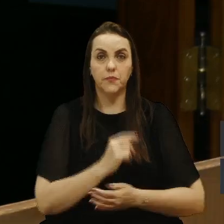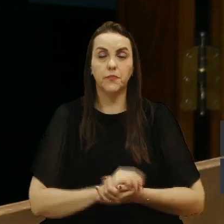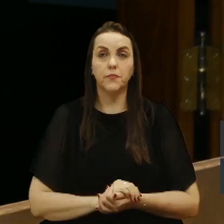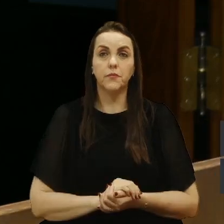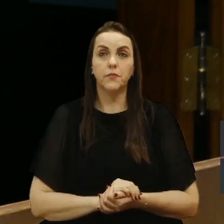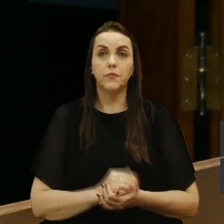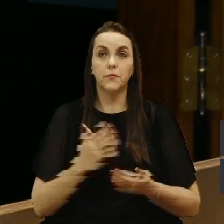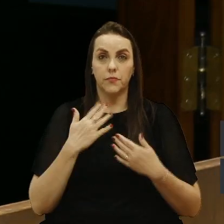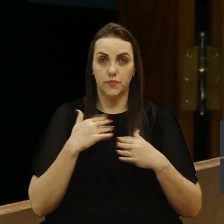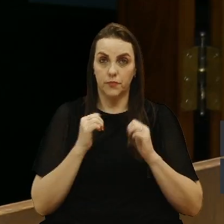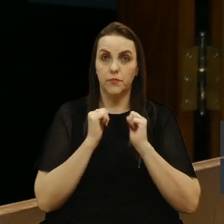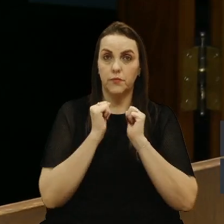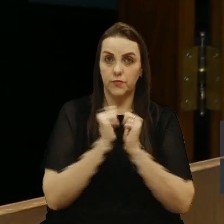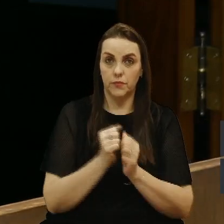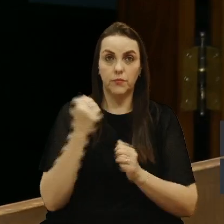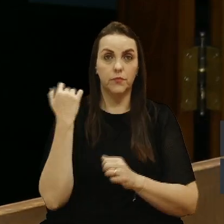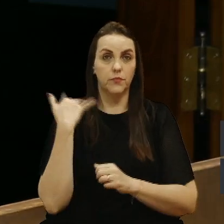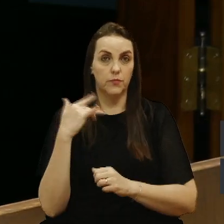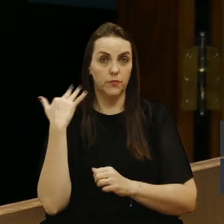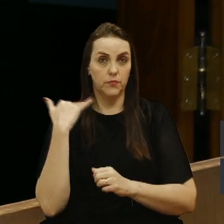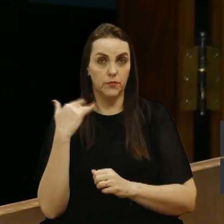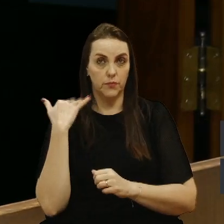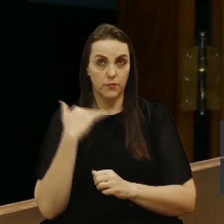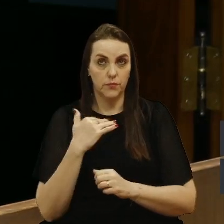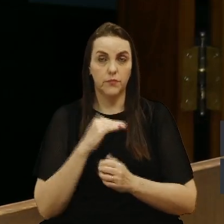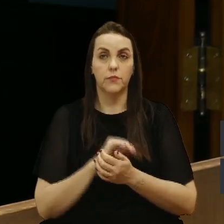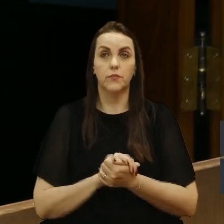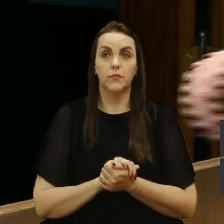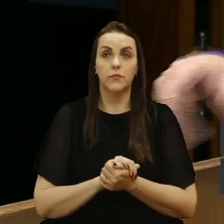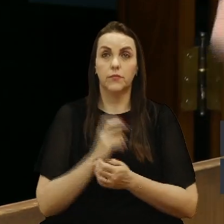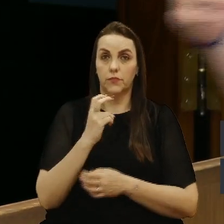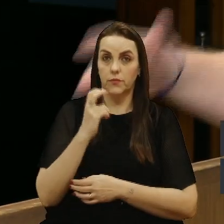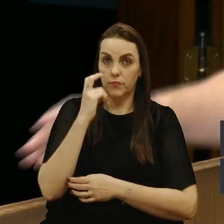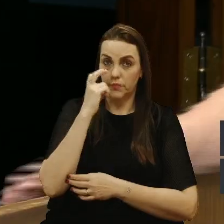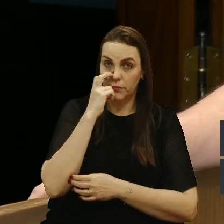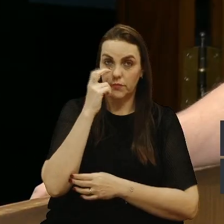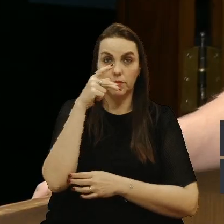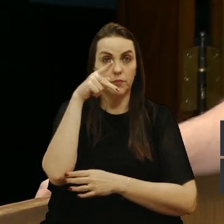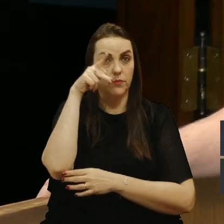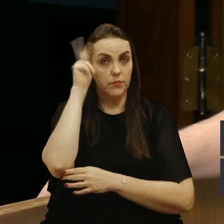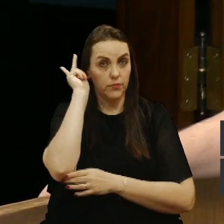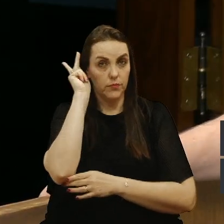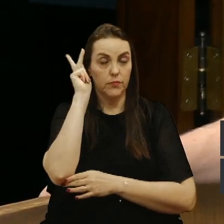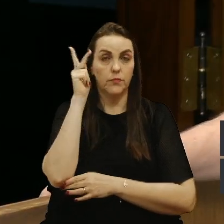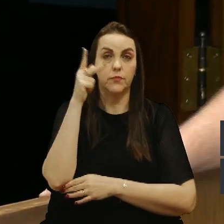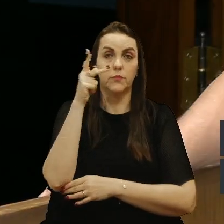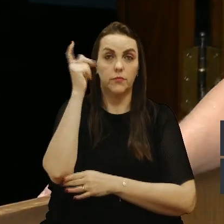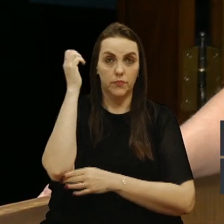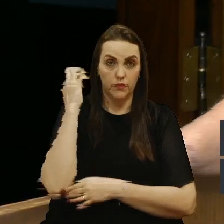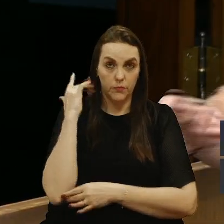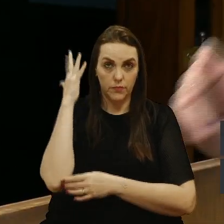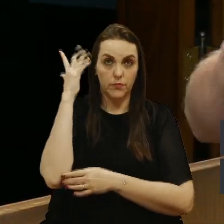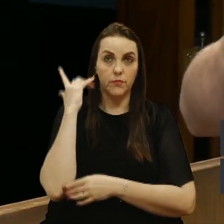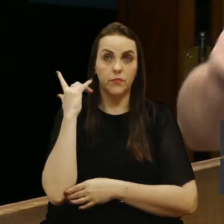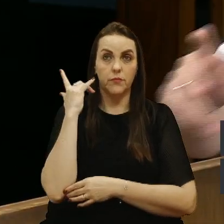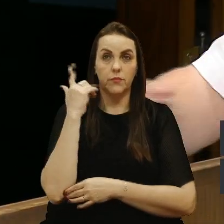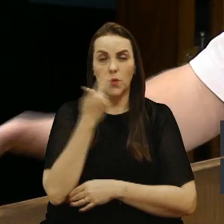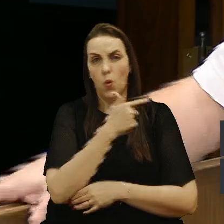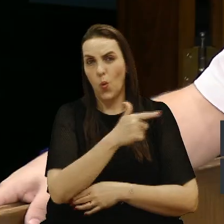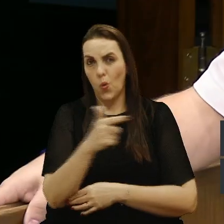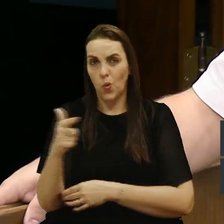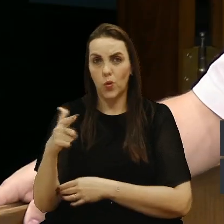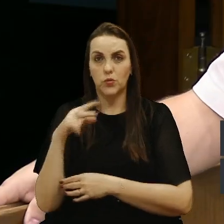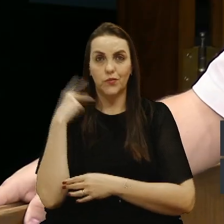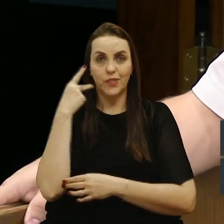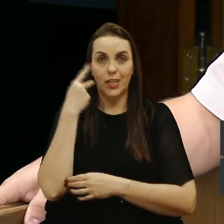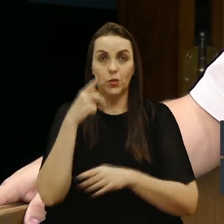Eu, junto da vereadora Andressa Marques, da vereadora Andressa Malman, do vereador Iago Morandi, da vereadora Daiane Melo, de outros vereadores